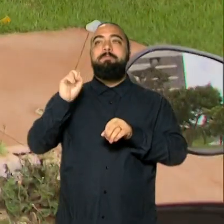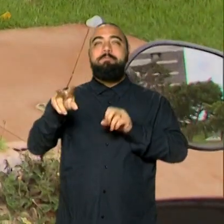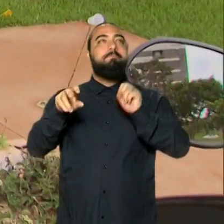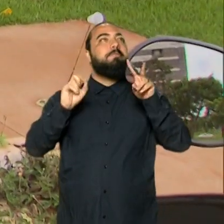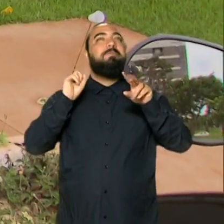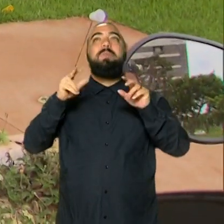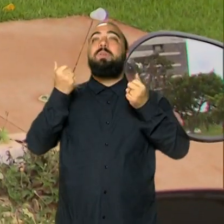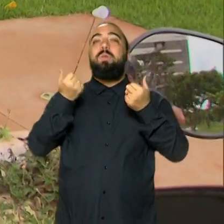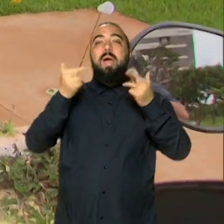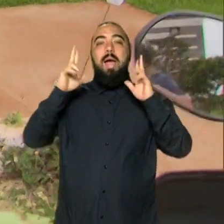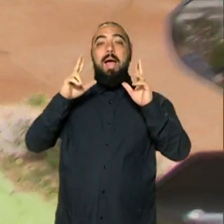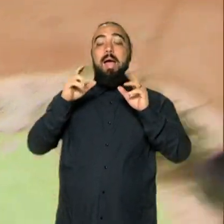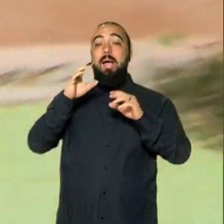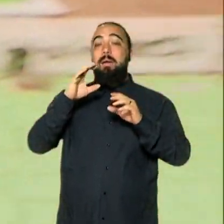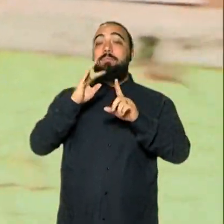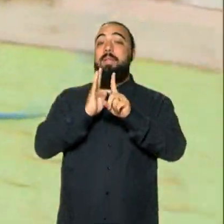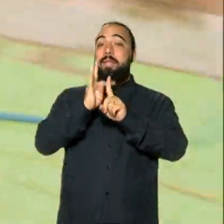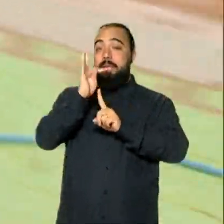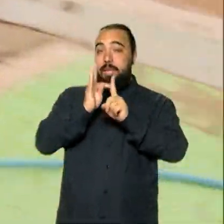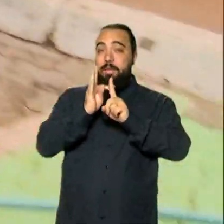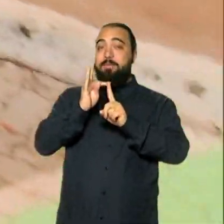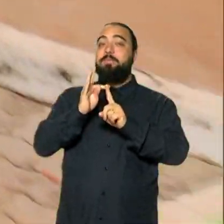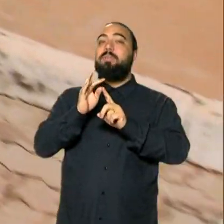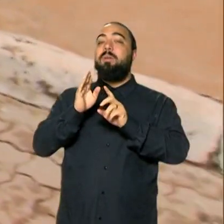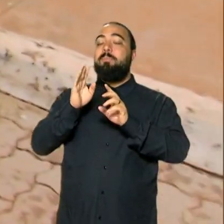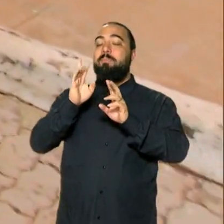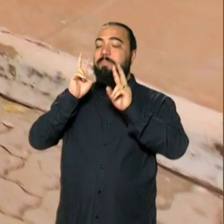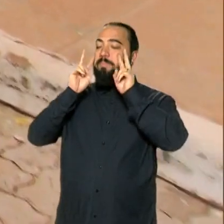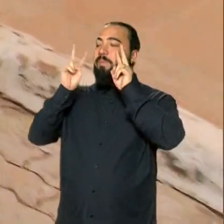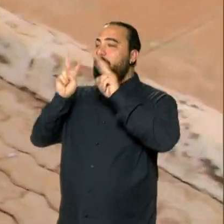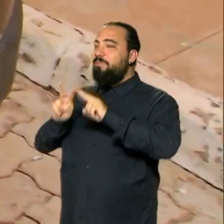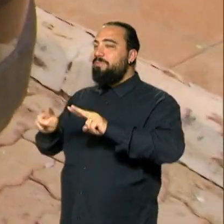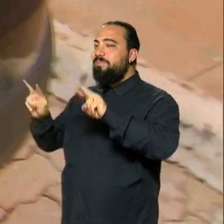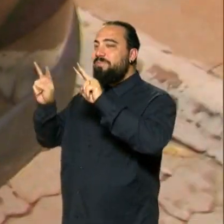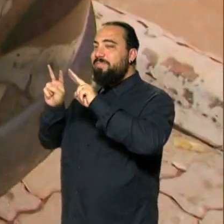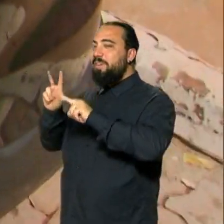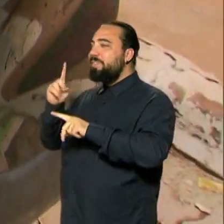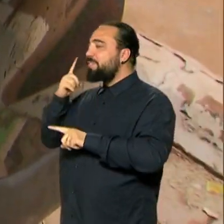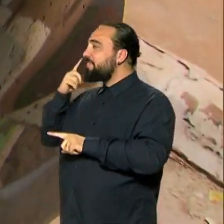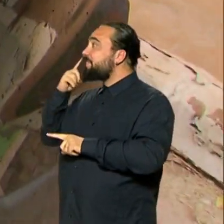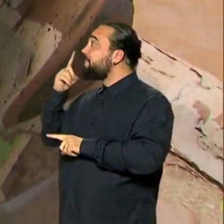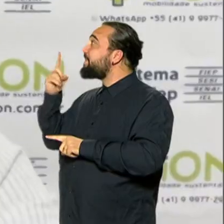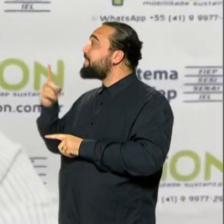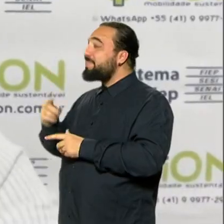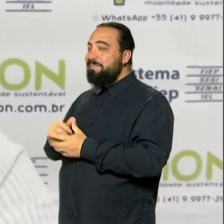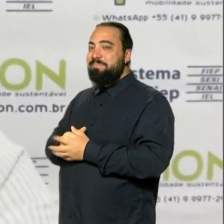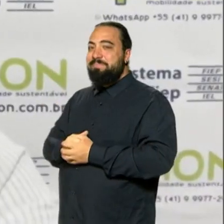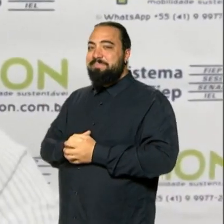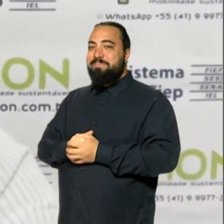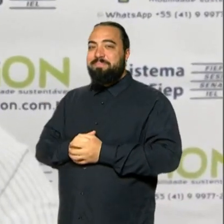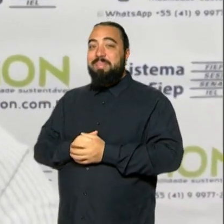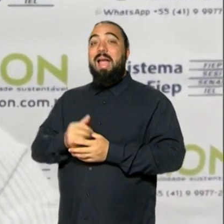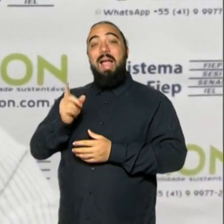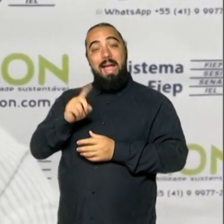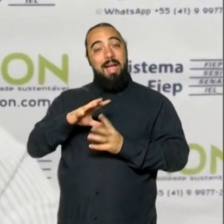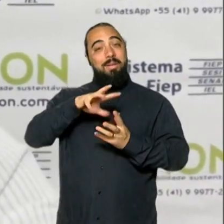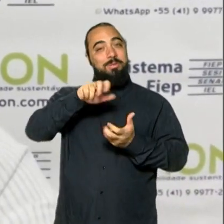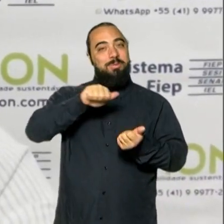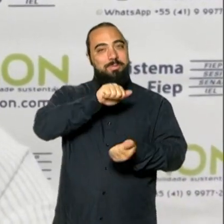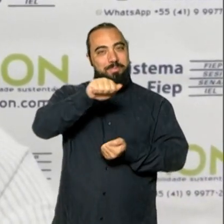para o aquecimento do planeta, olhos voltados para uma forma de mobilidade mais sustentável. E com certeza o que